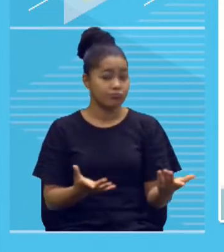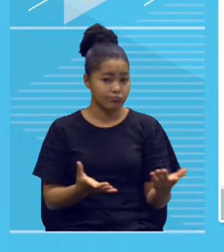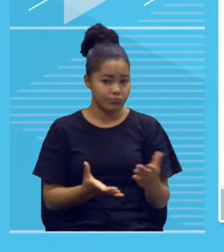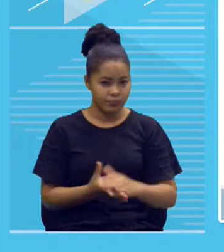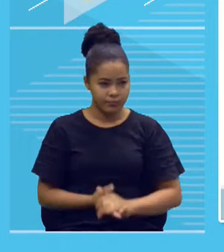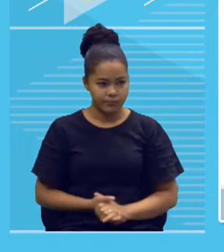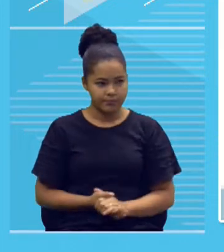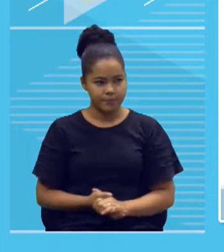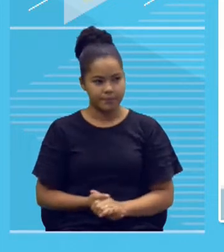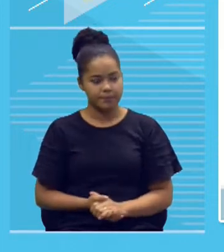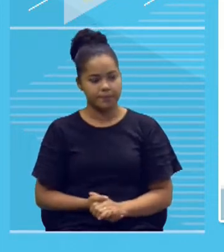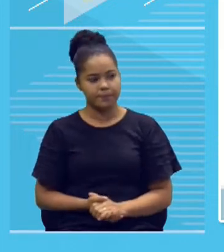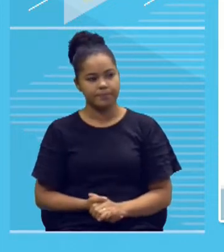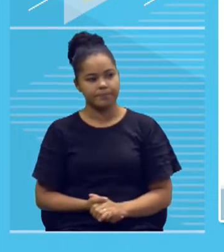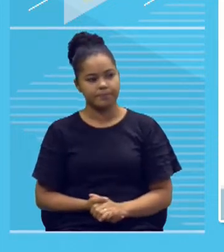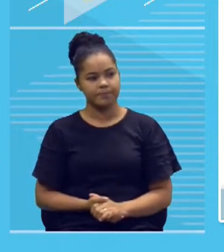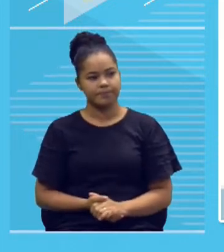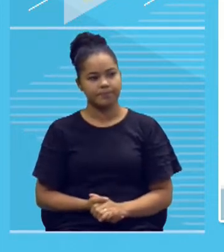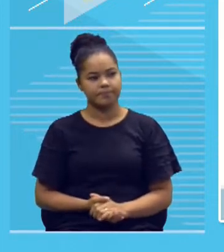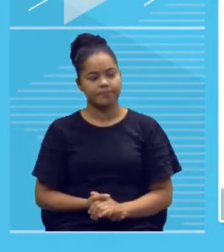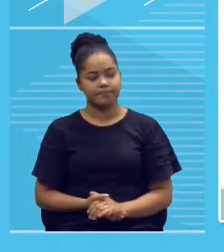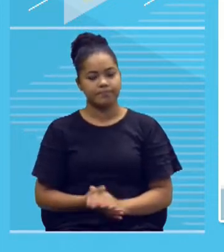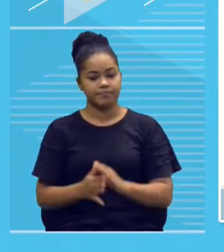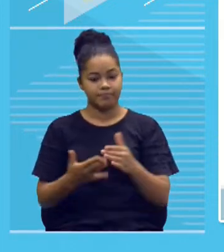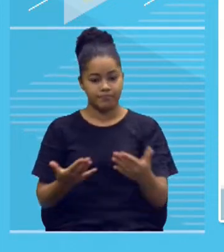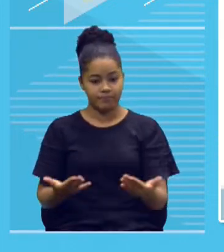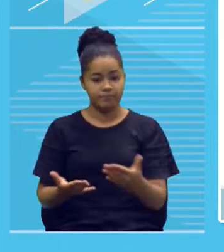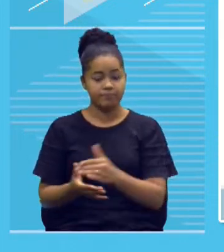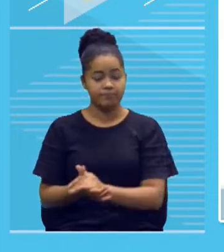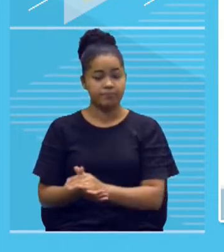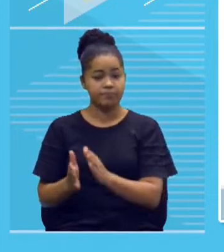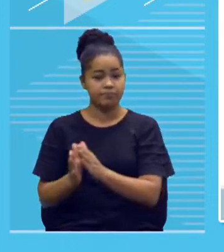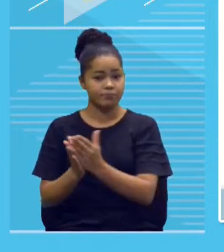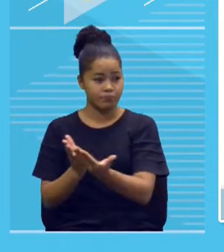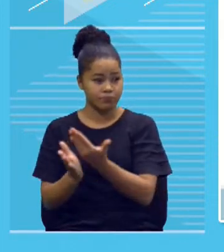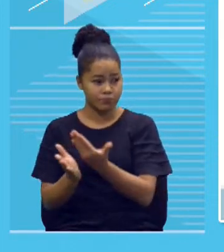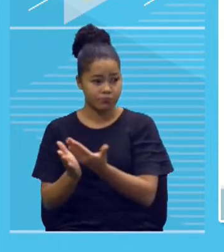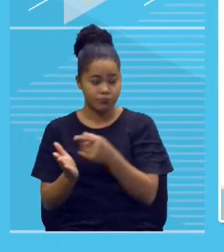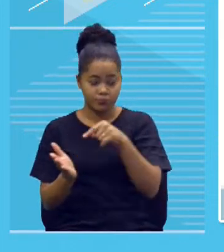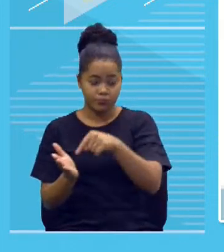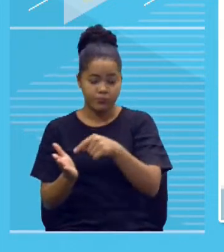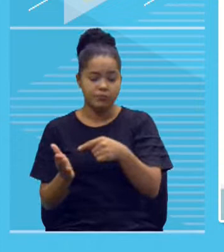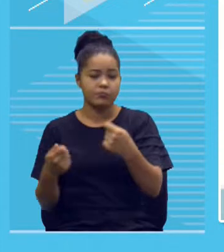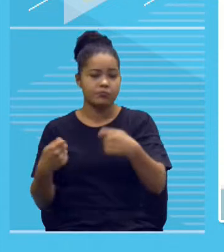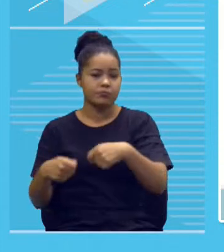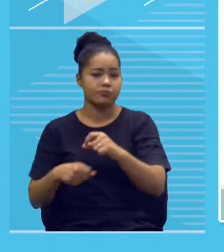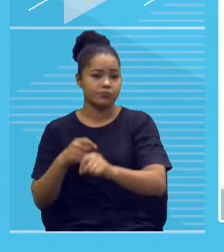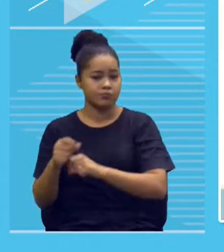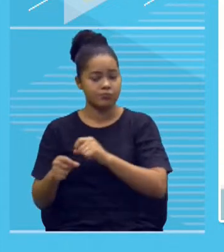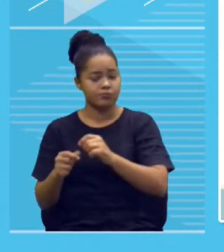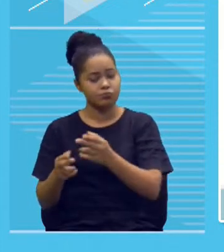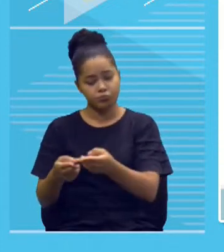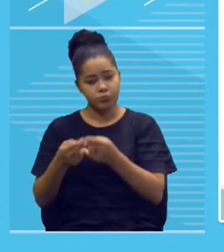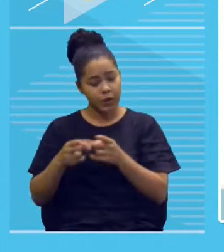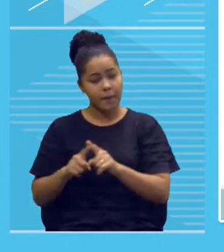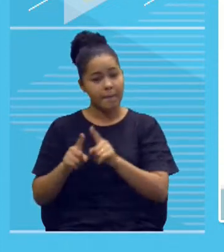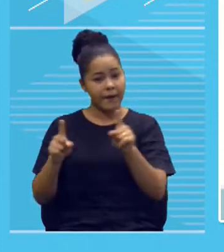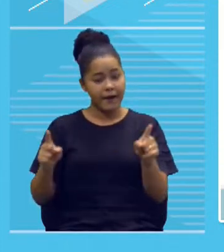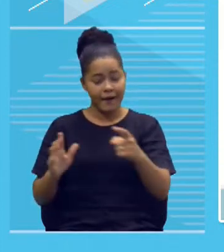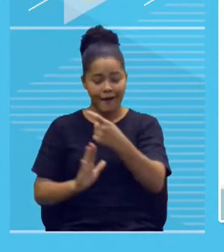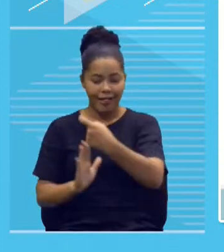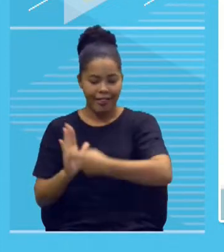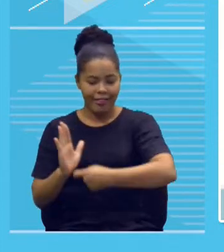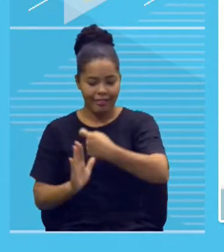pede que você considere utilize essa forma mais a taxa utilizando-se da forma e